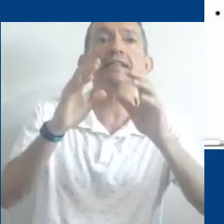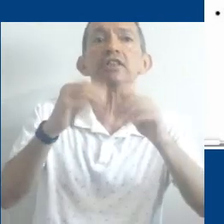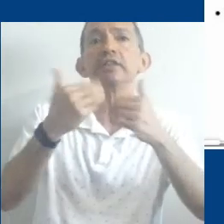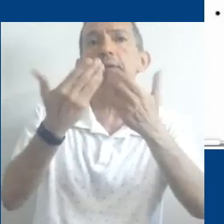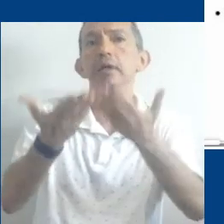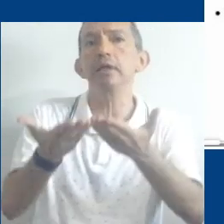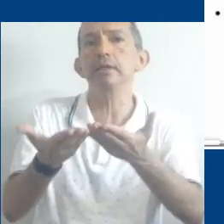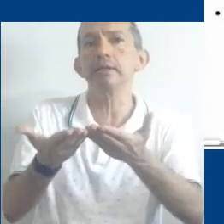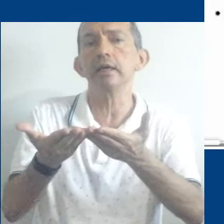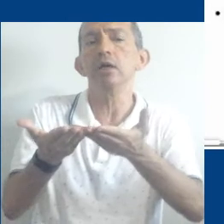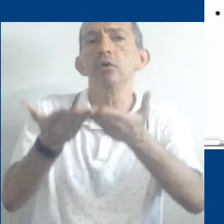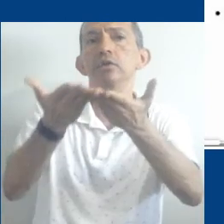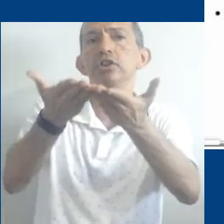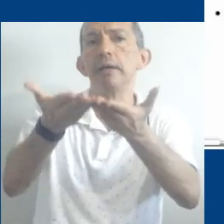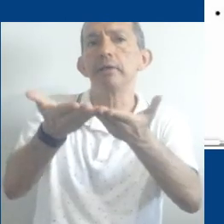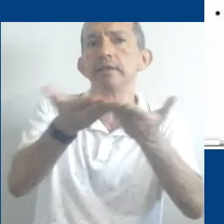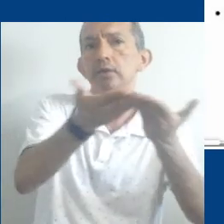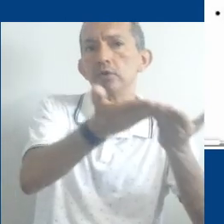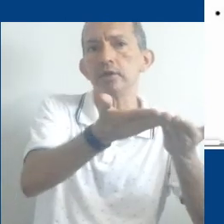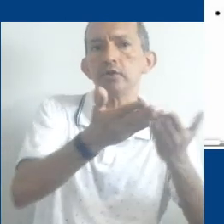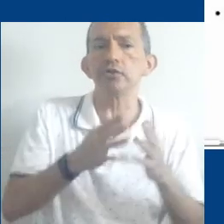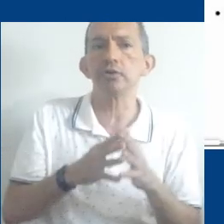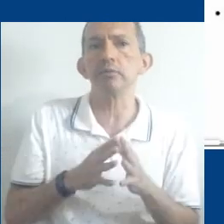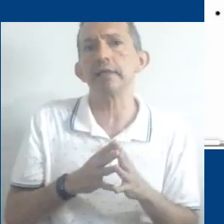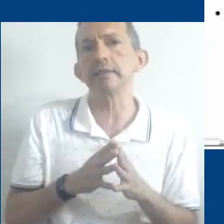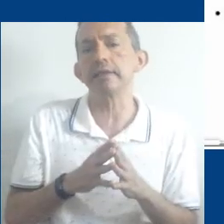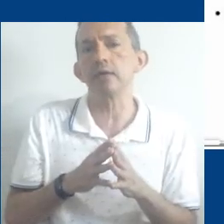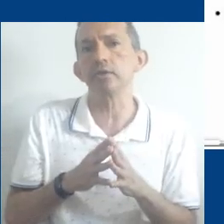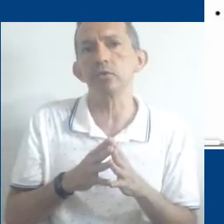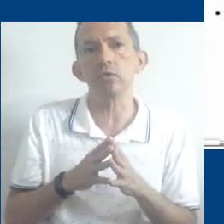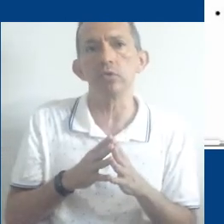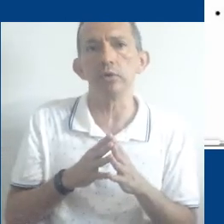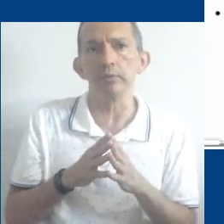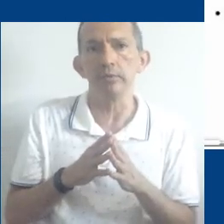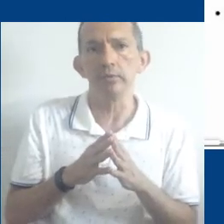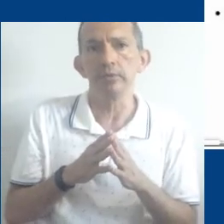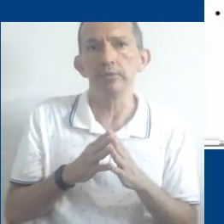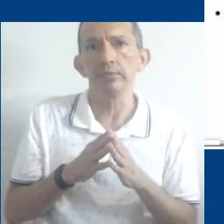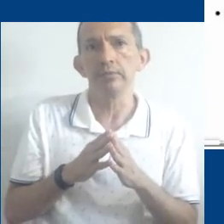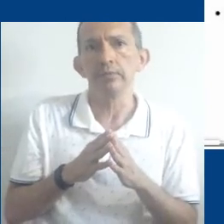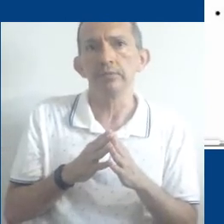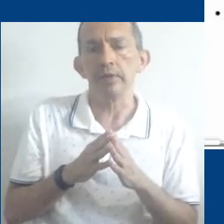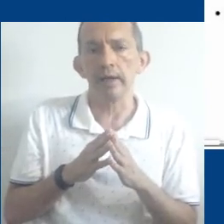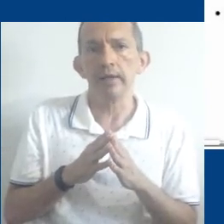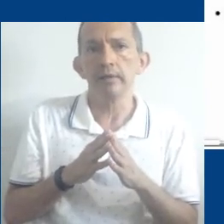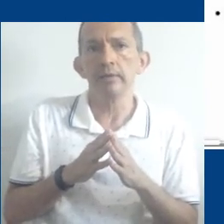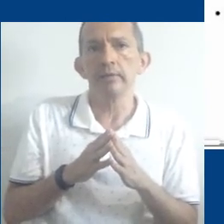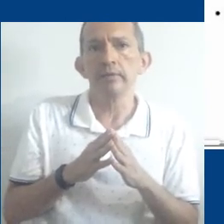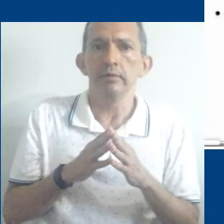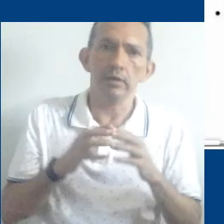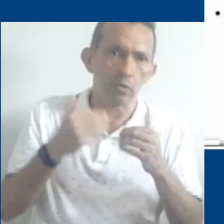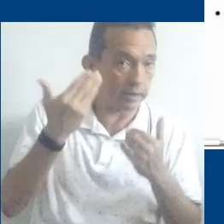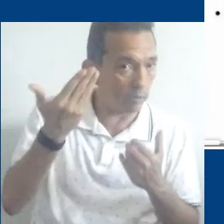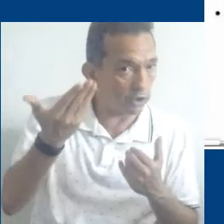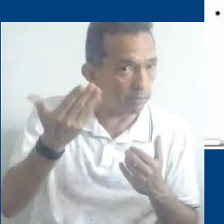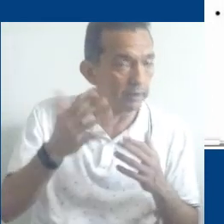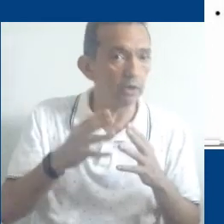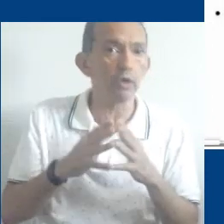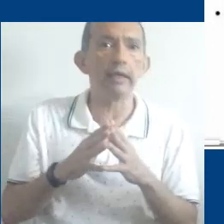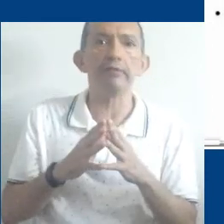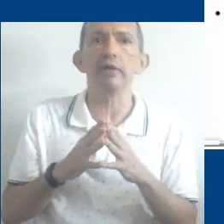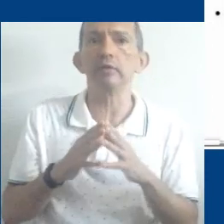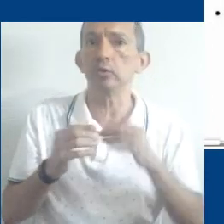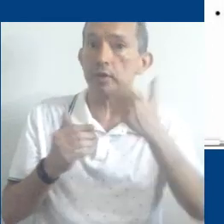ele desestabiliza os estabilizadores lisossômicos das células do corpo. Tá? E,